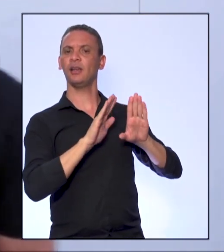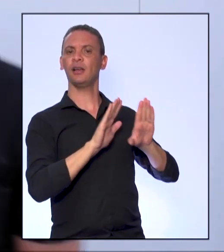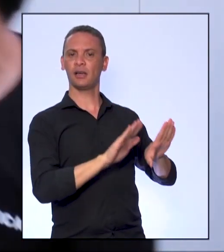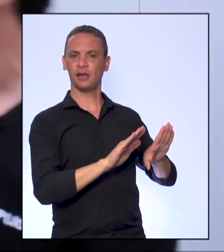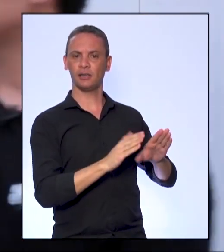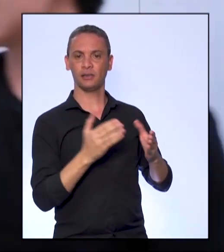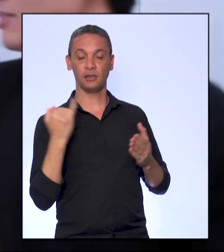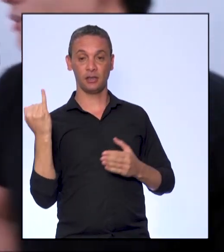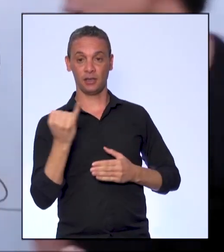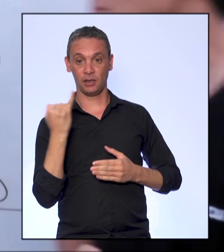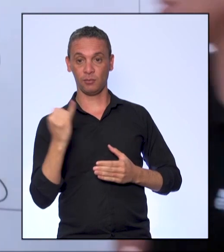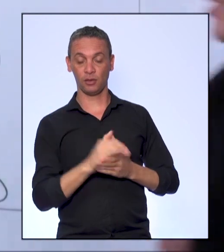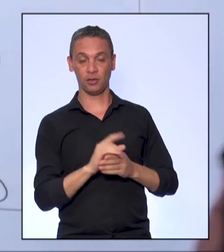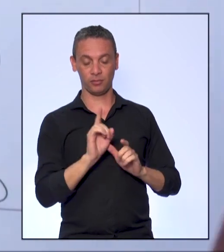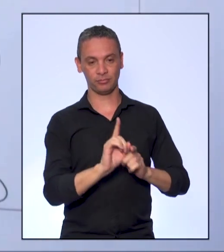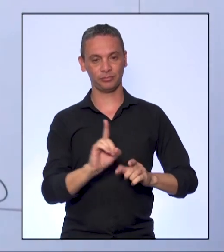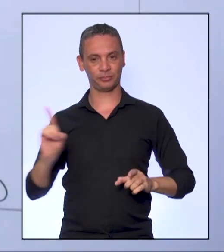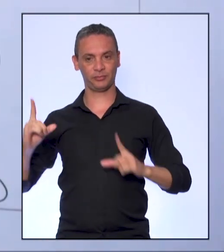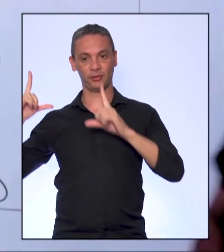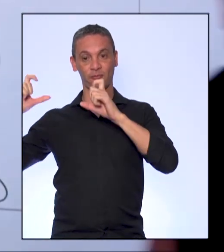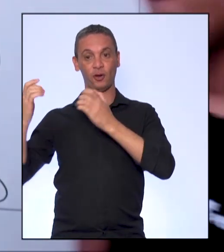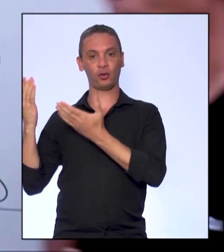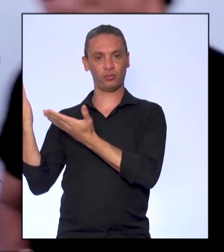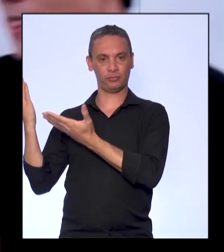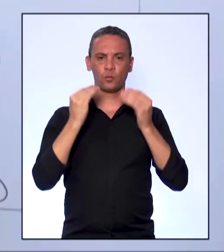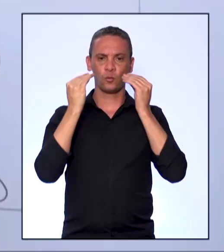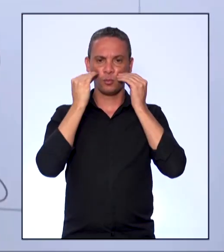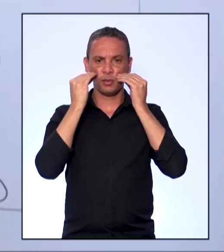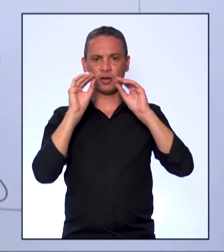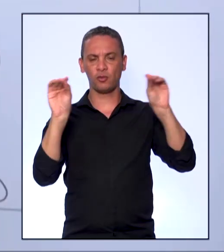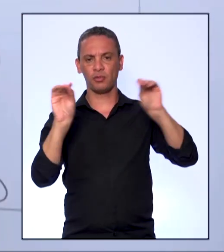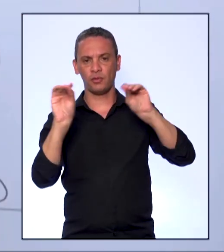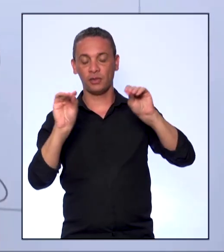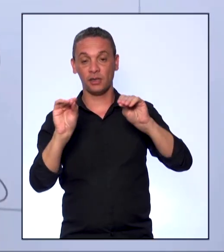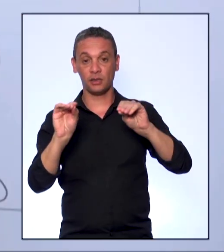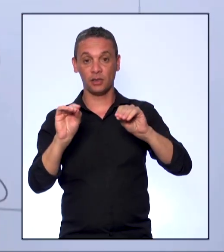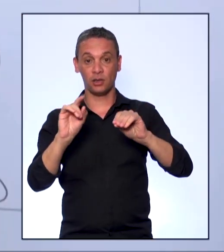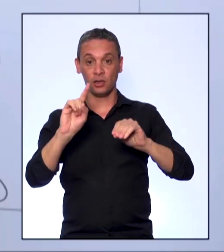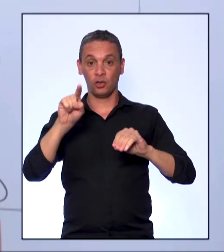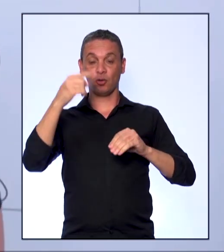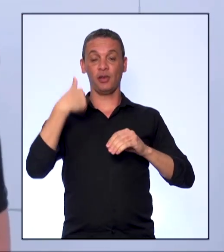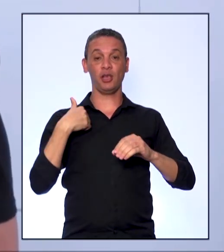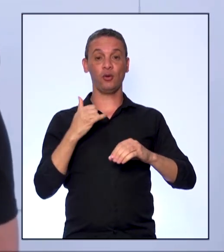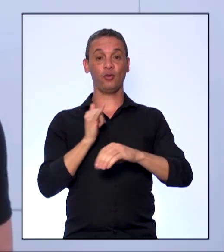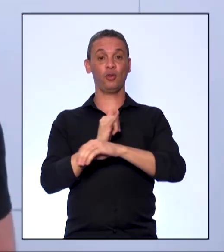nesse momento, saindo da frente para você bater um print de novo. E eu espero vocês no meu